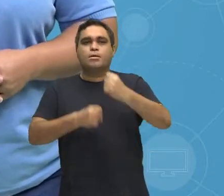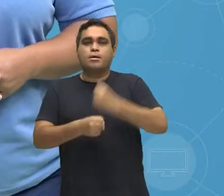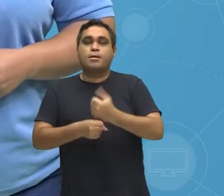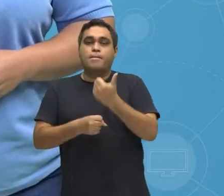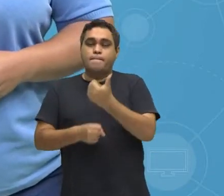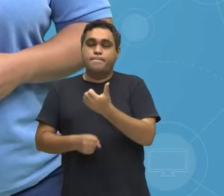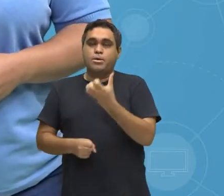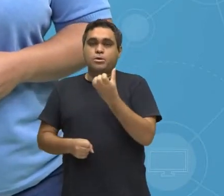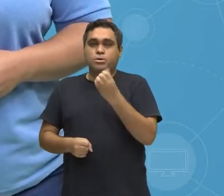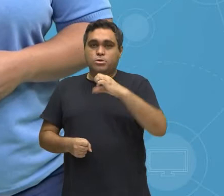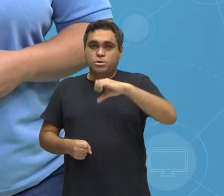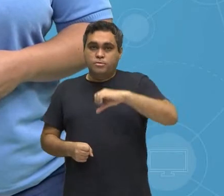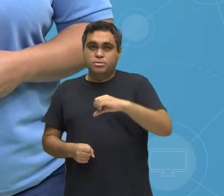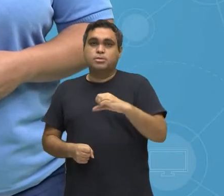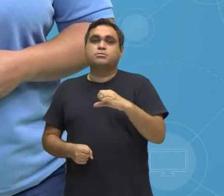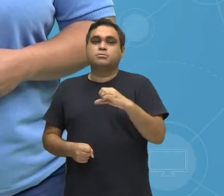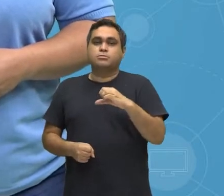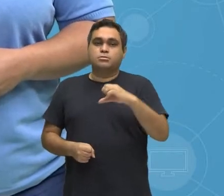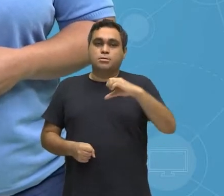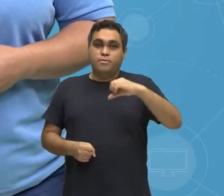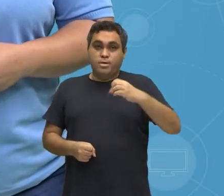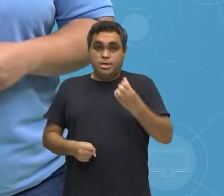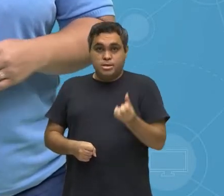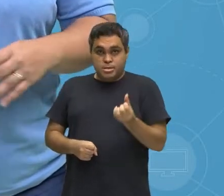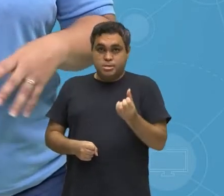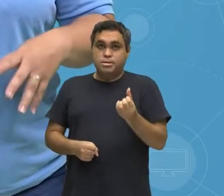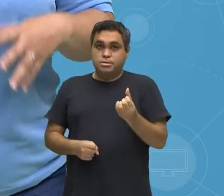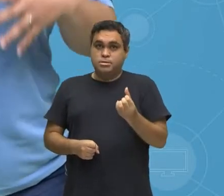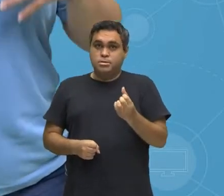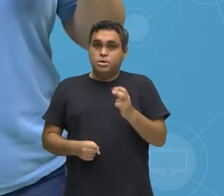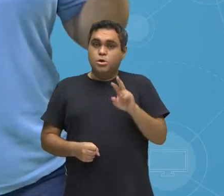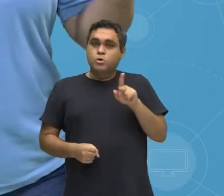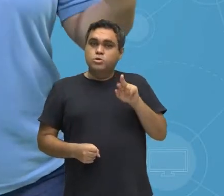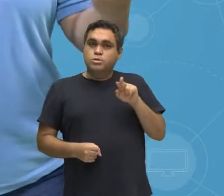com os irmãos Terena, quando eles decidiram, né,